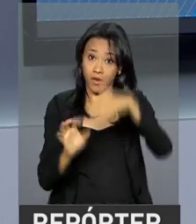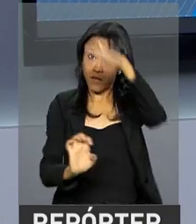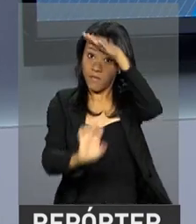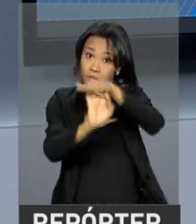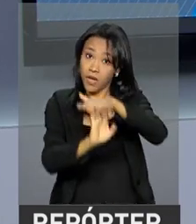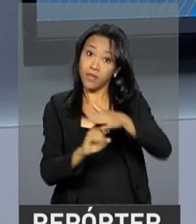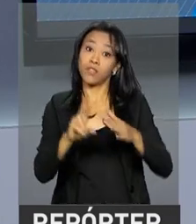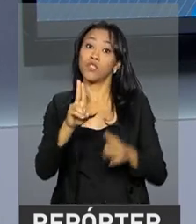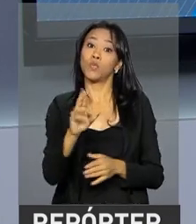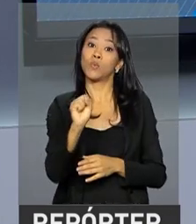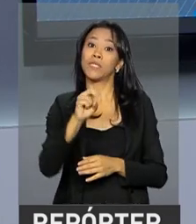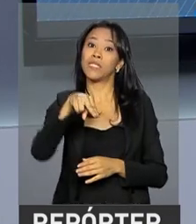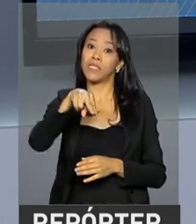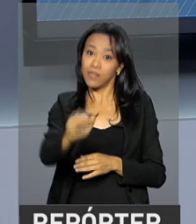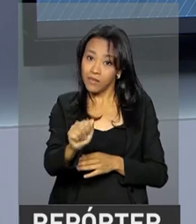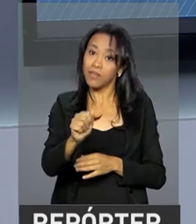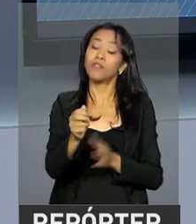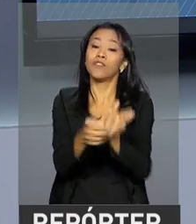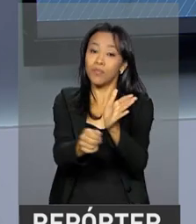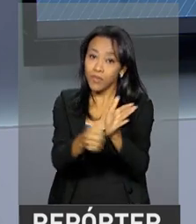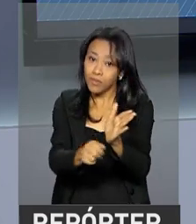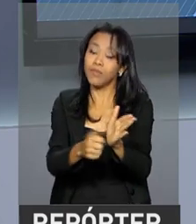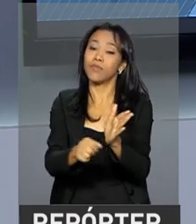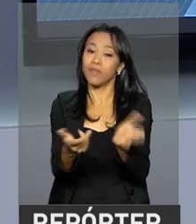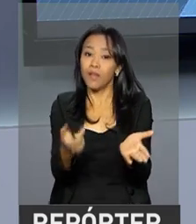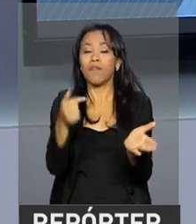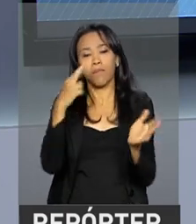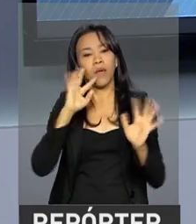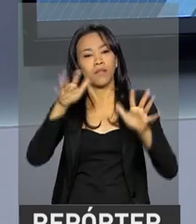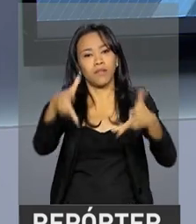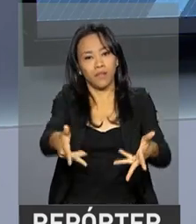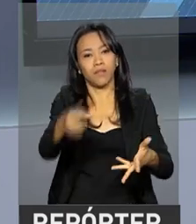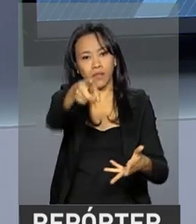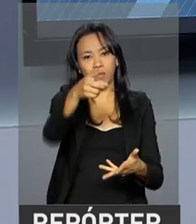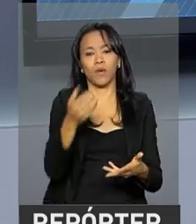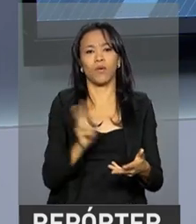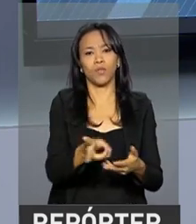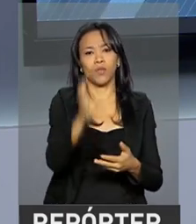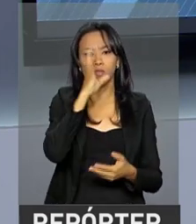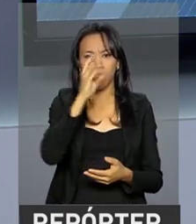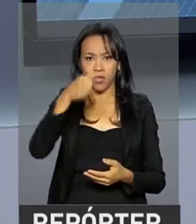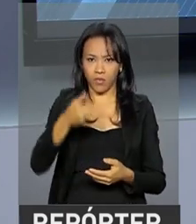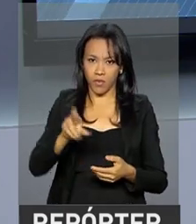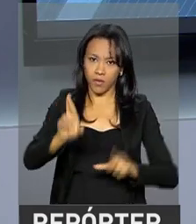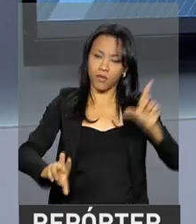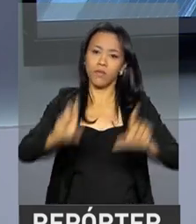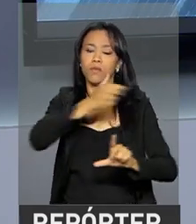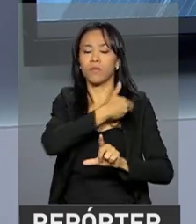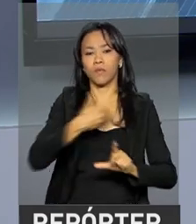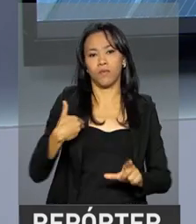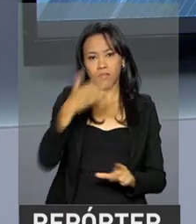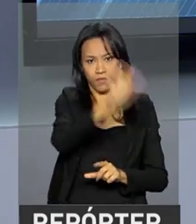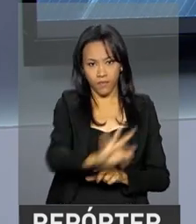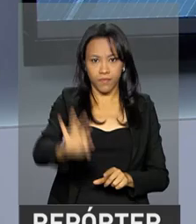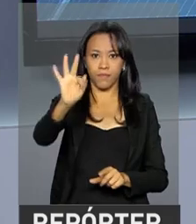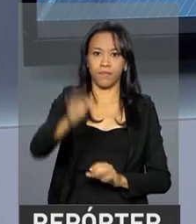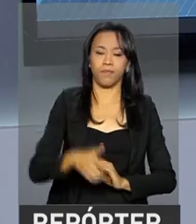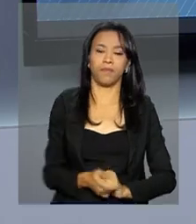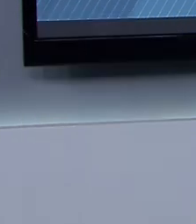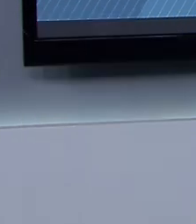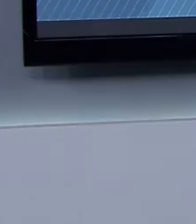de milho do país o presidente Michel Temer participa do evento Continue com a gente na NBR a TV do Governo